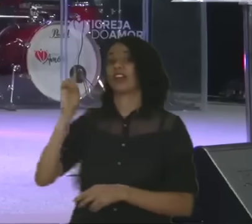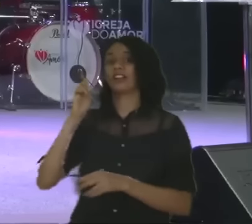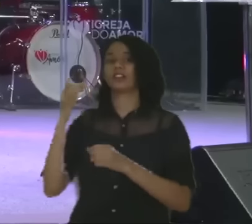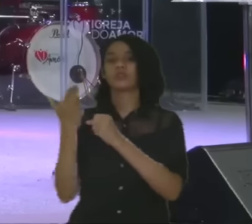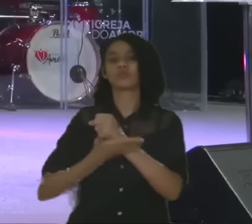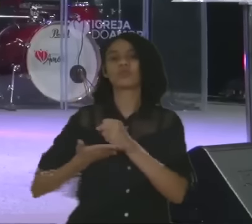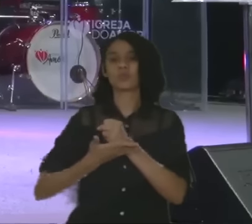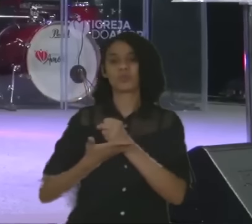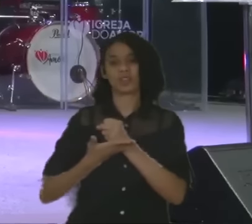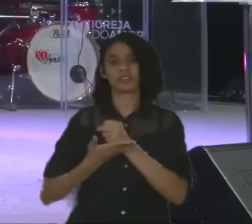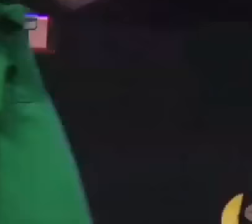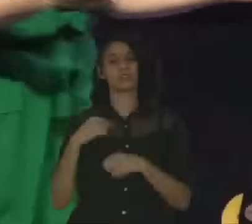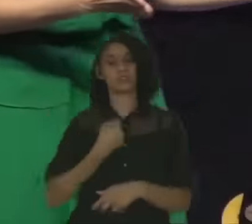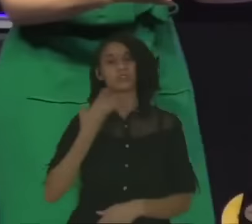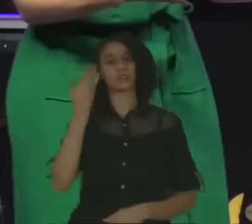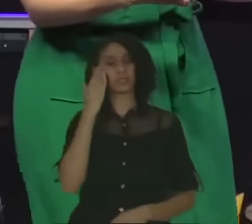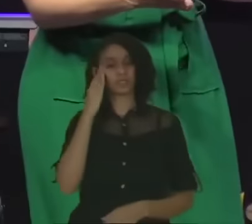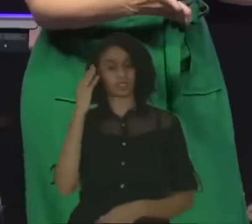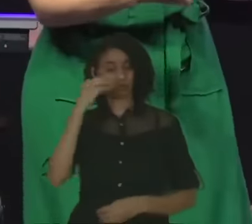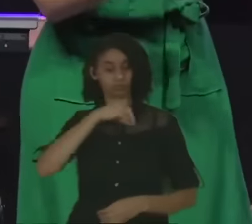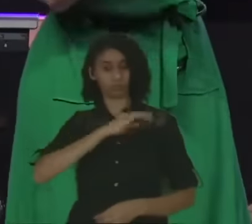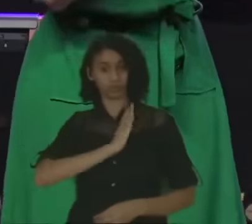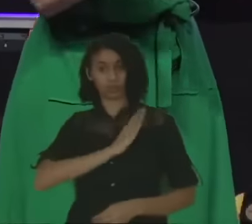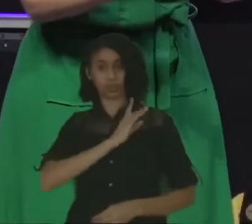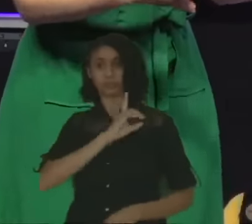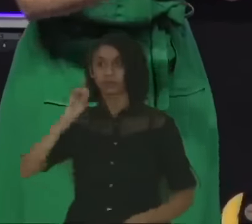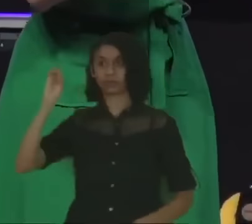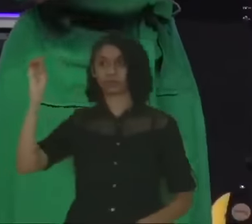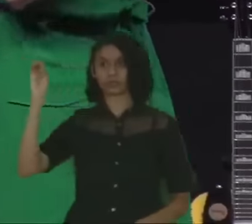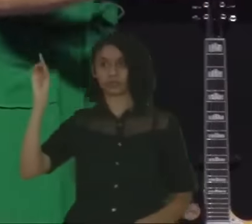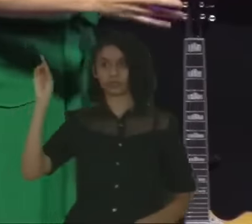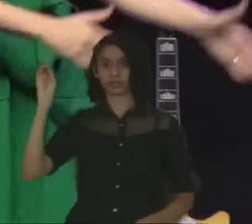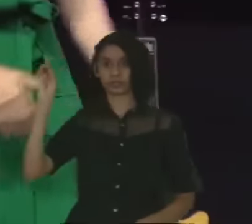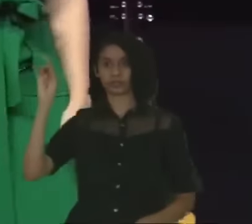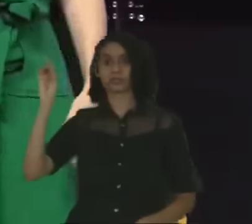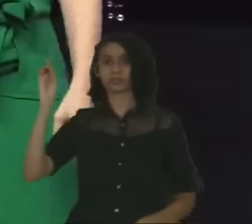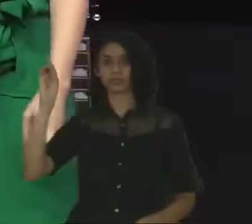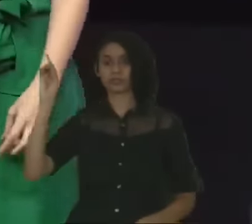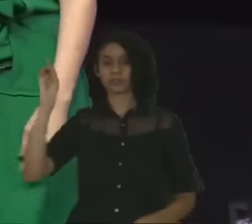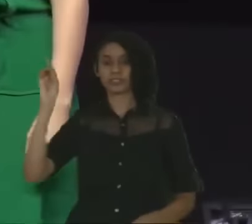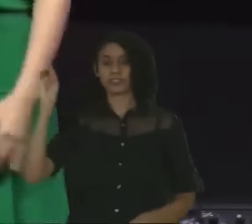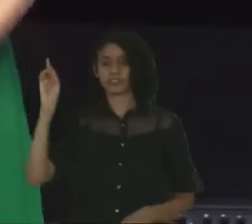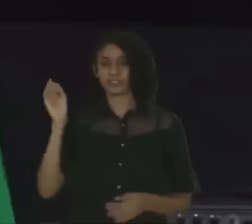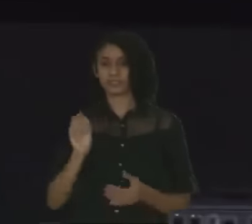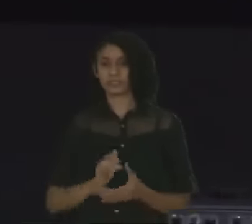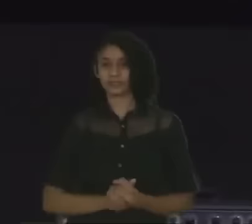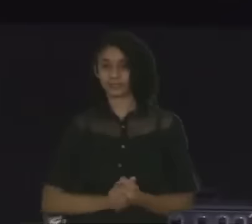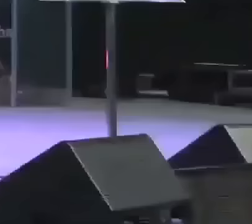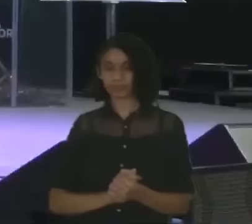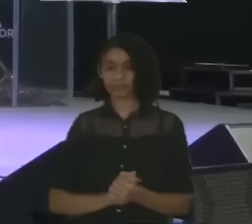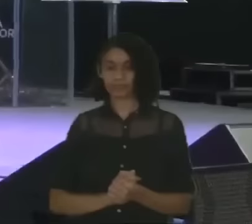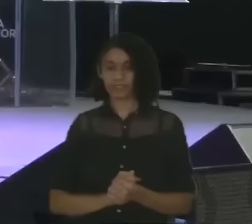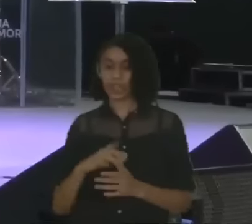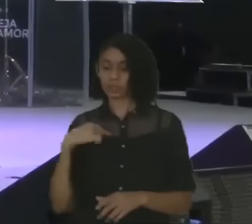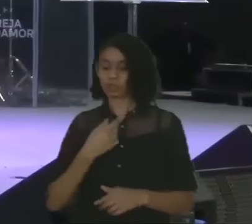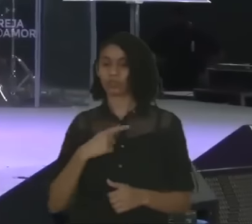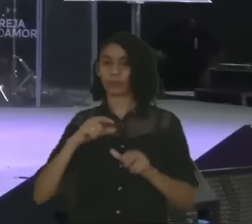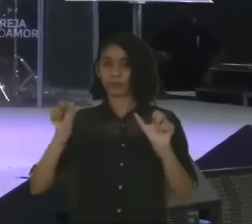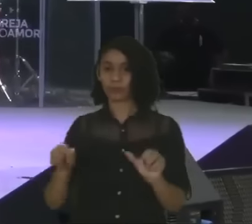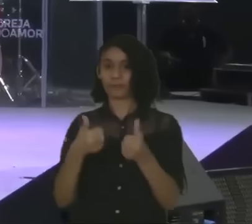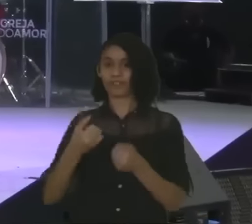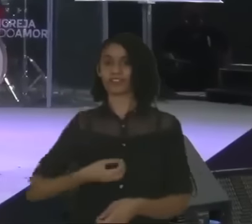que nos leva perto do coração de Deus Da maneira certa a gente ganha qualidade na